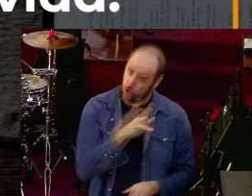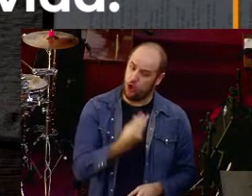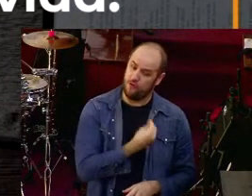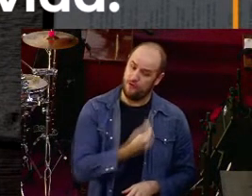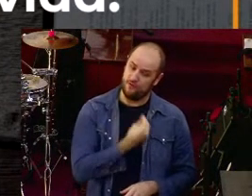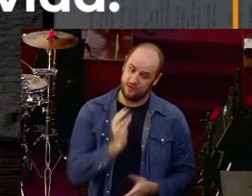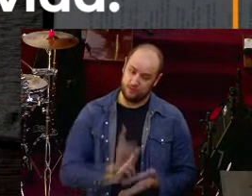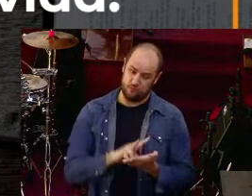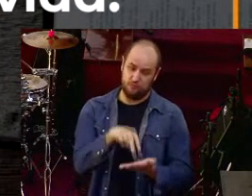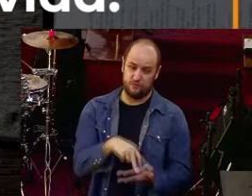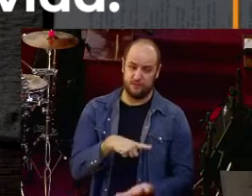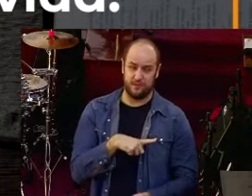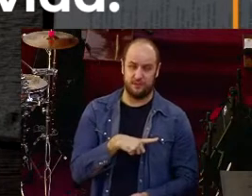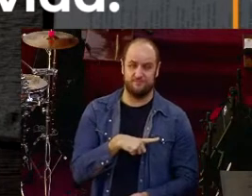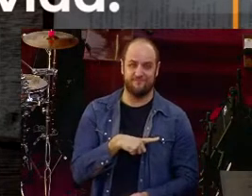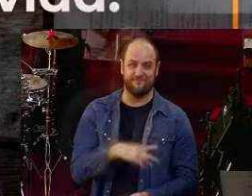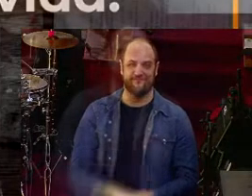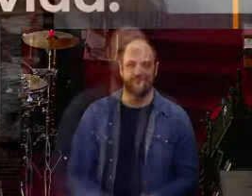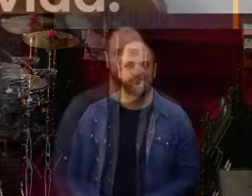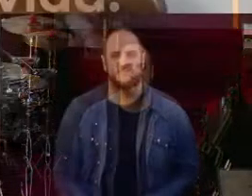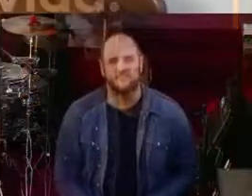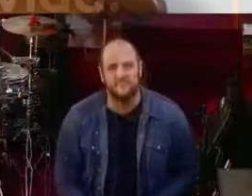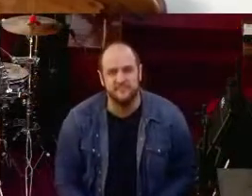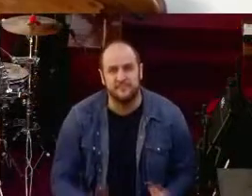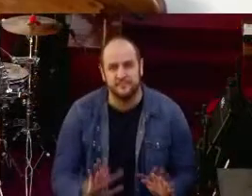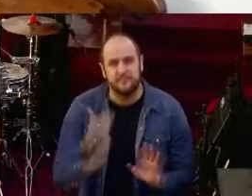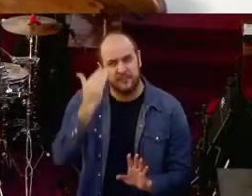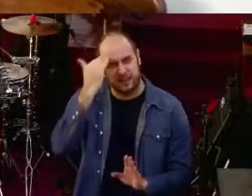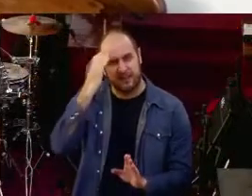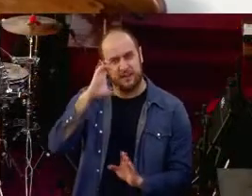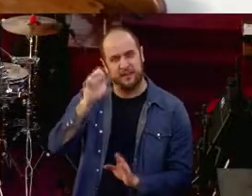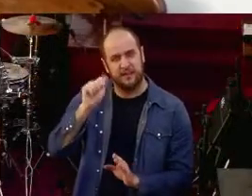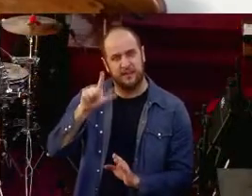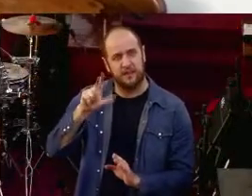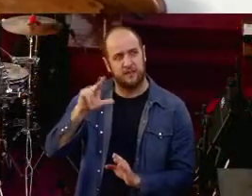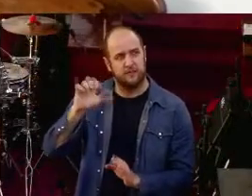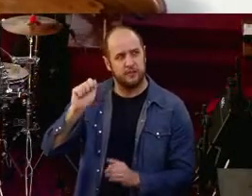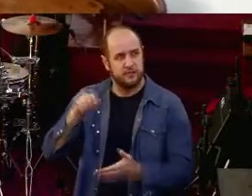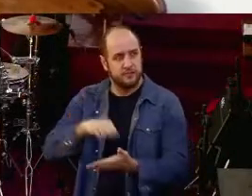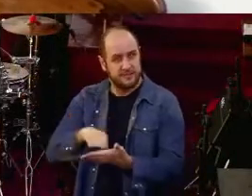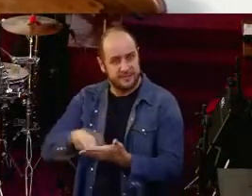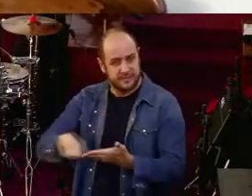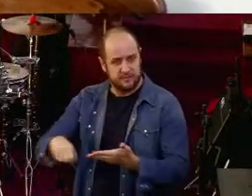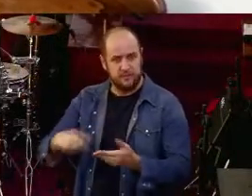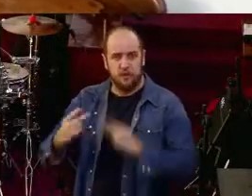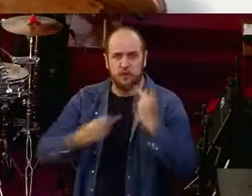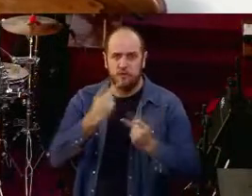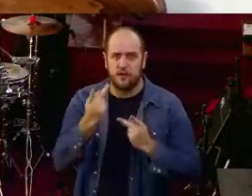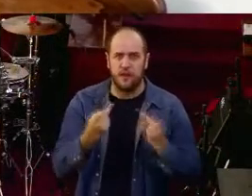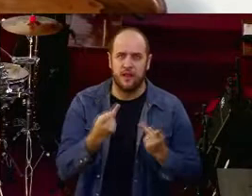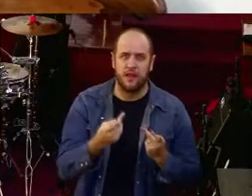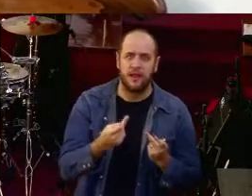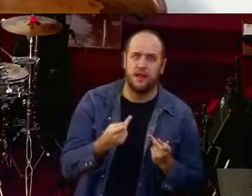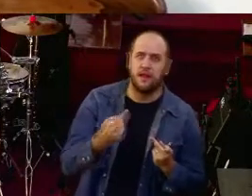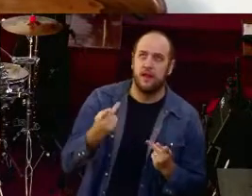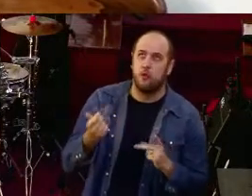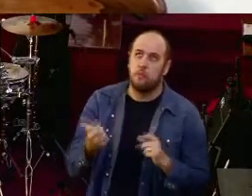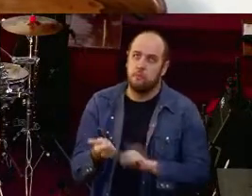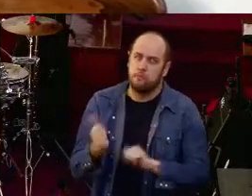de vida. Segundo Calvino, e é o nosso pensamento, o batismo é sempre um acesso